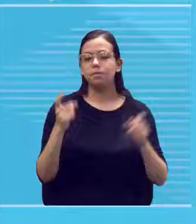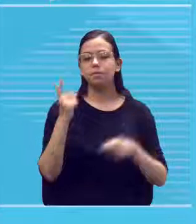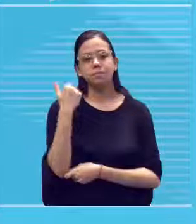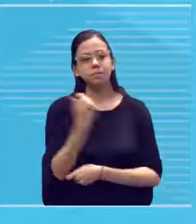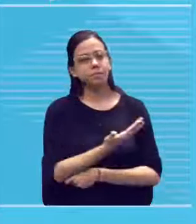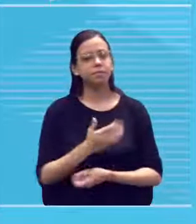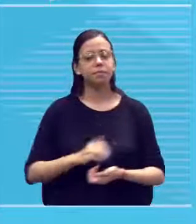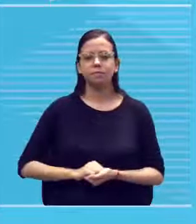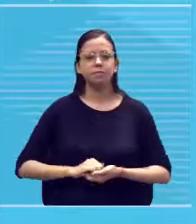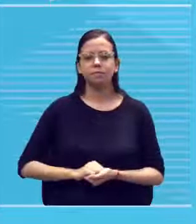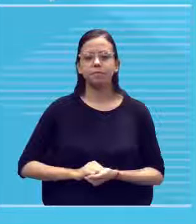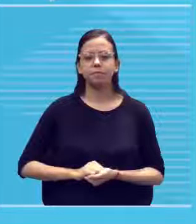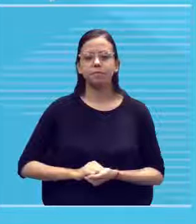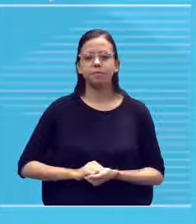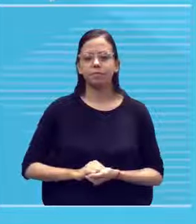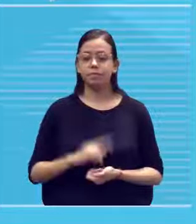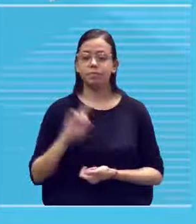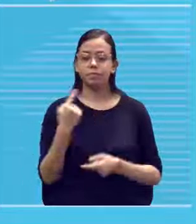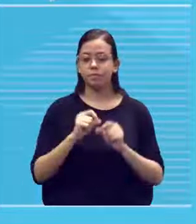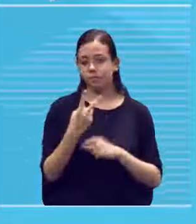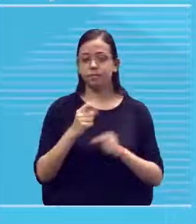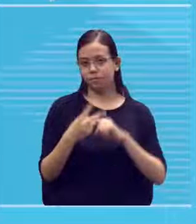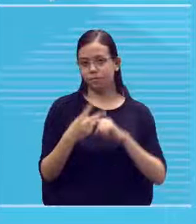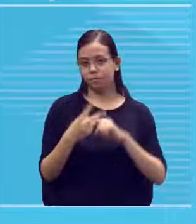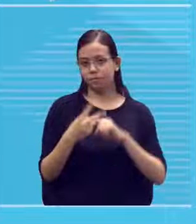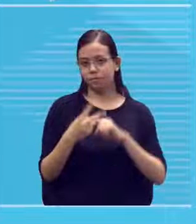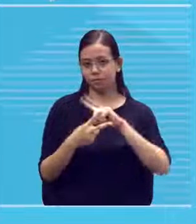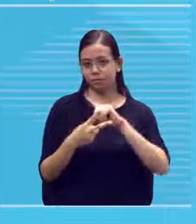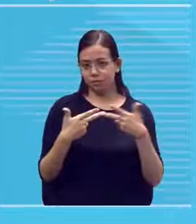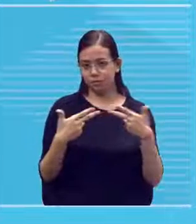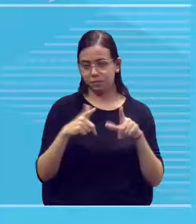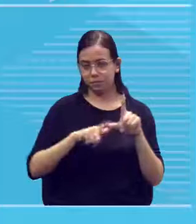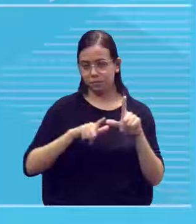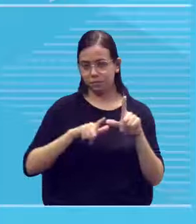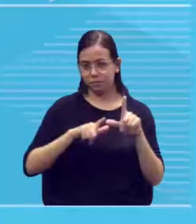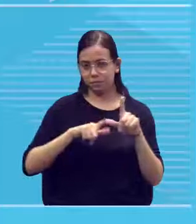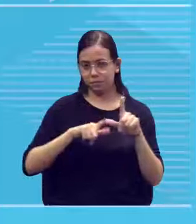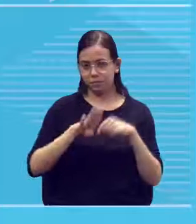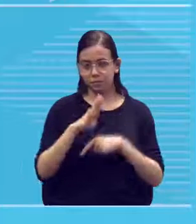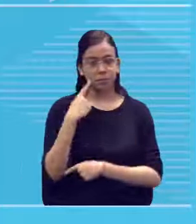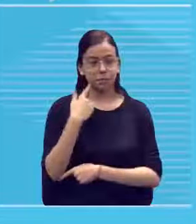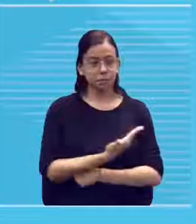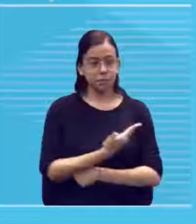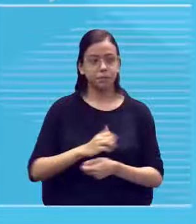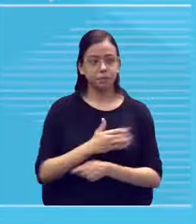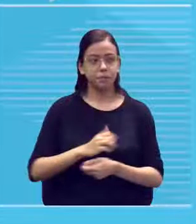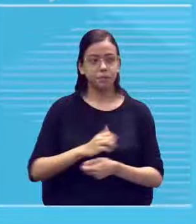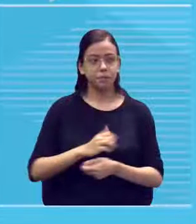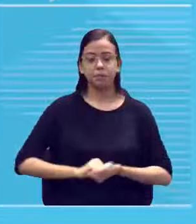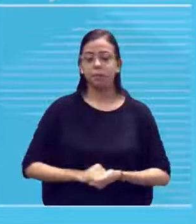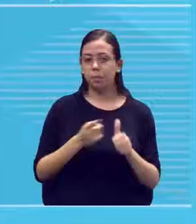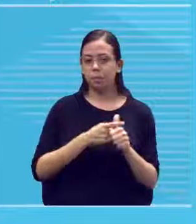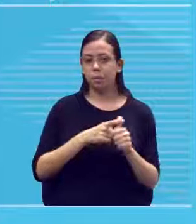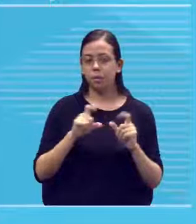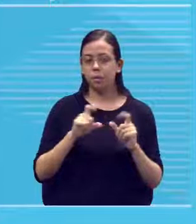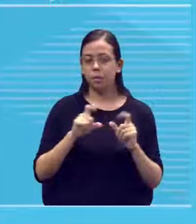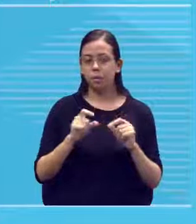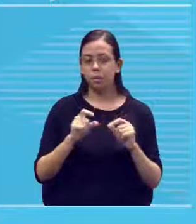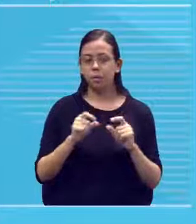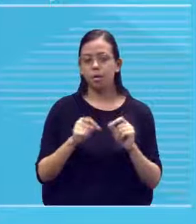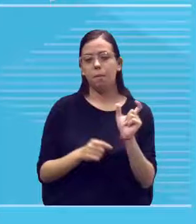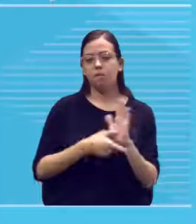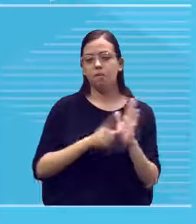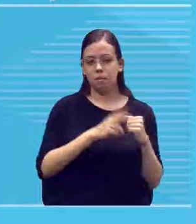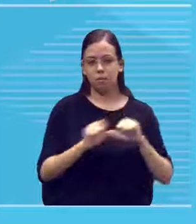então nós fizemos duas coisas na letra b e nós transformamos um verbo em um